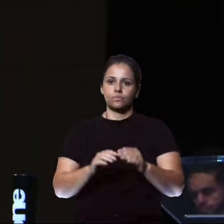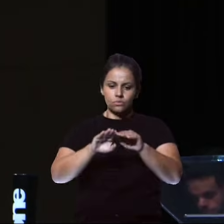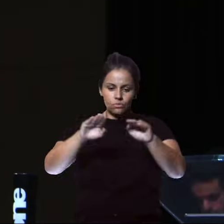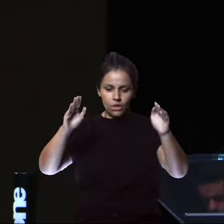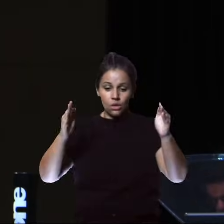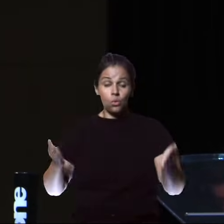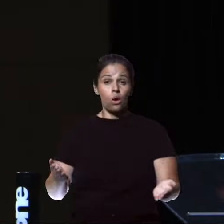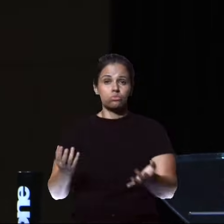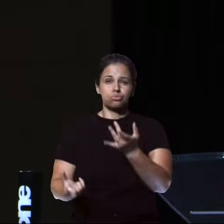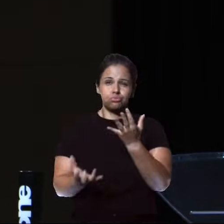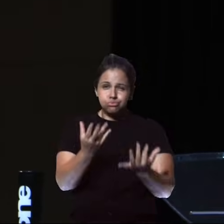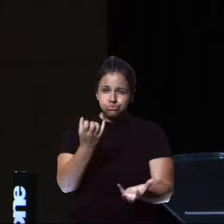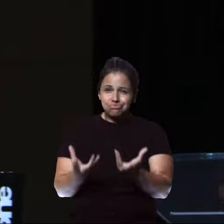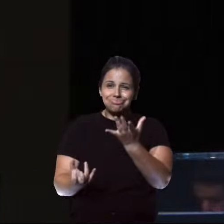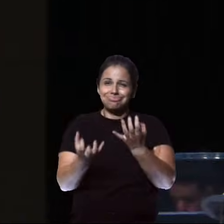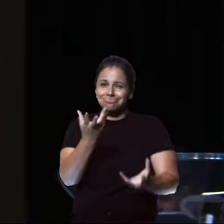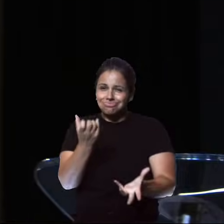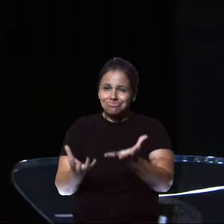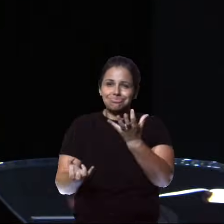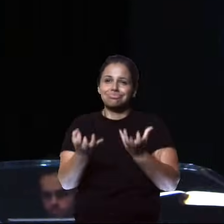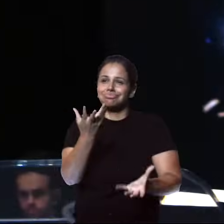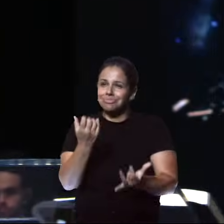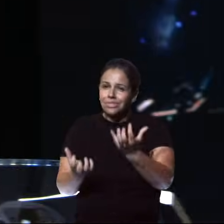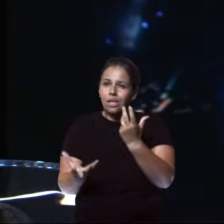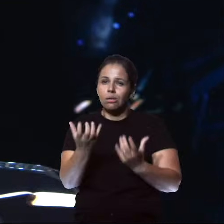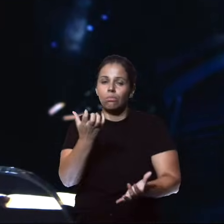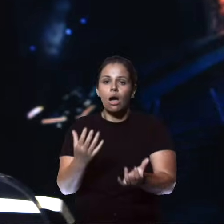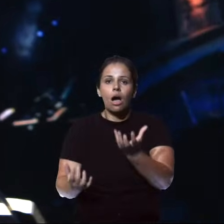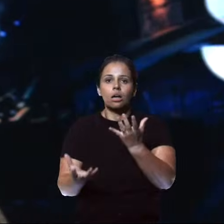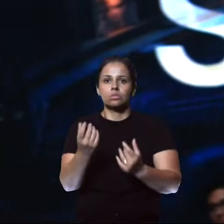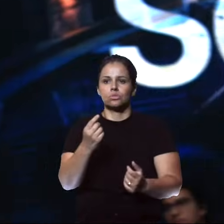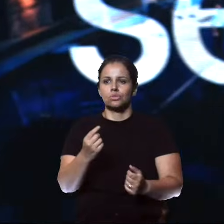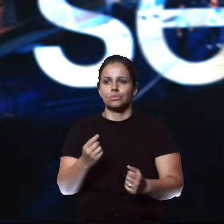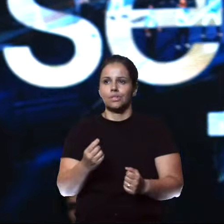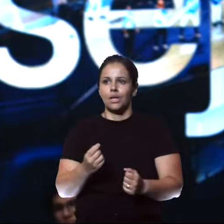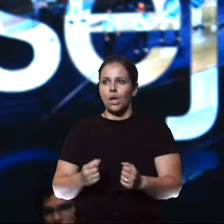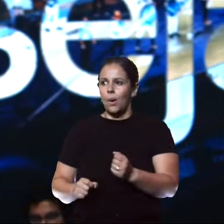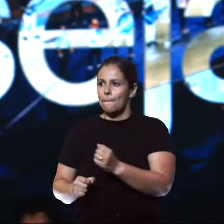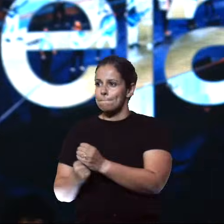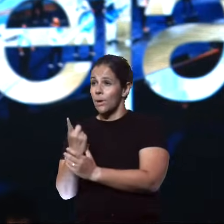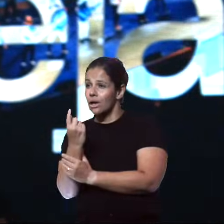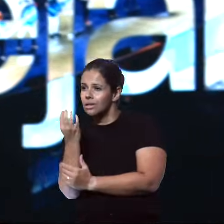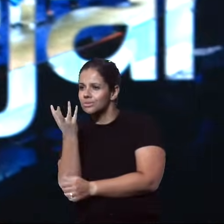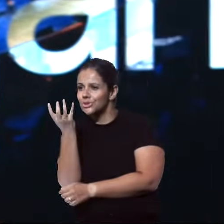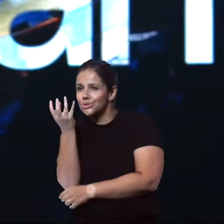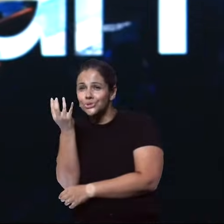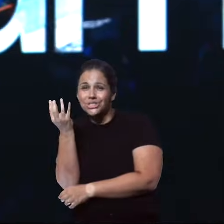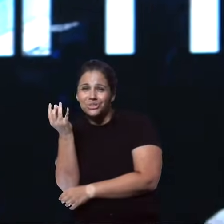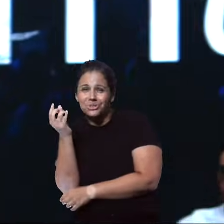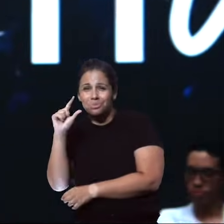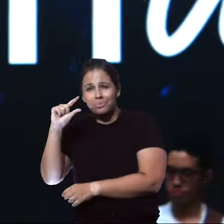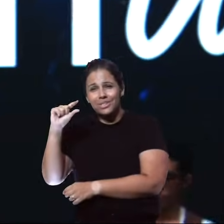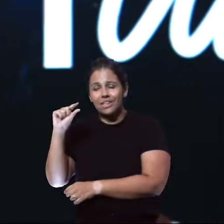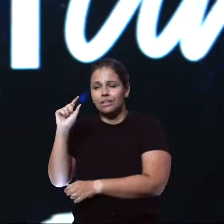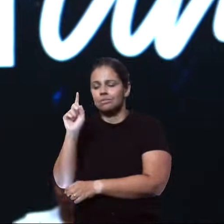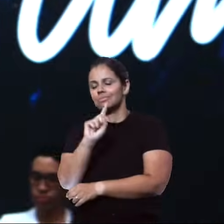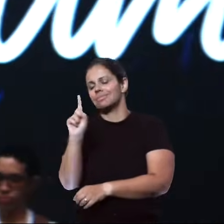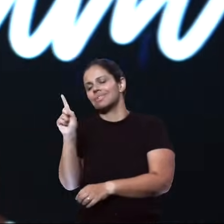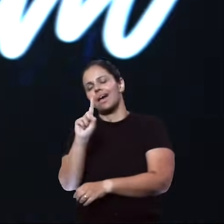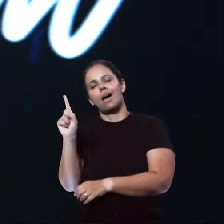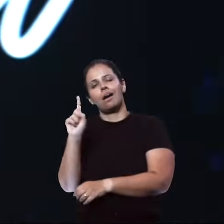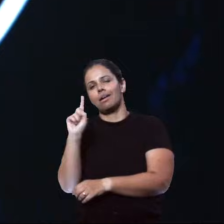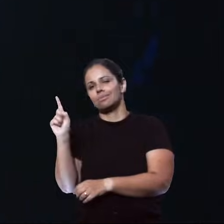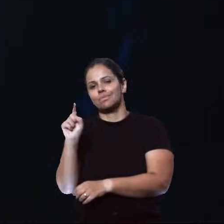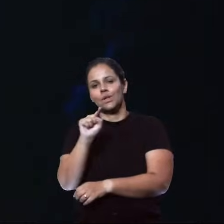que Ele fosse glorificado. Você não pode viver de fósforo em fósforo na sua vida. Você não consegue fazer churrasco de fósforo em fósforo. Você precisa ter